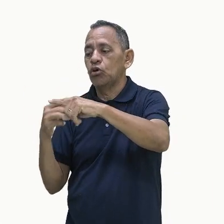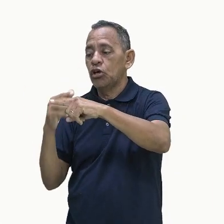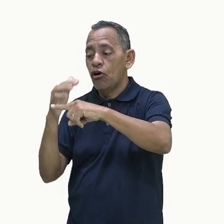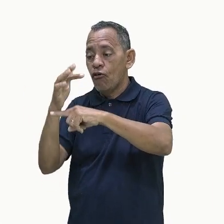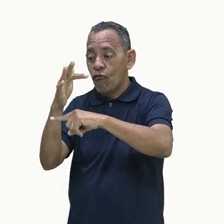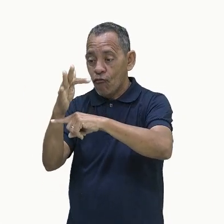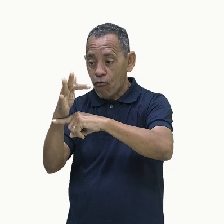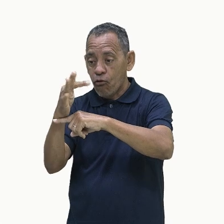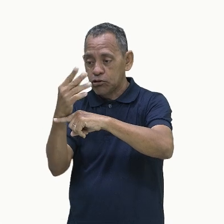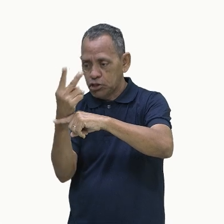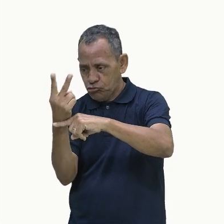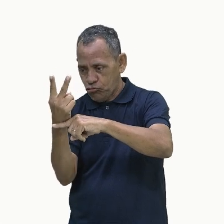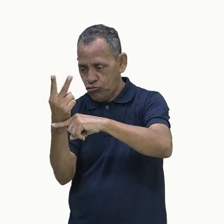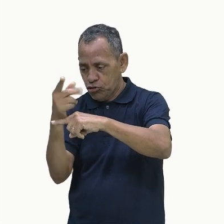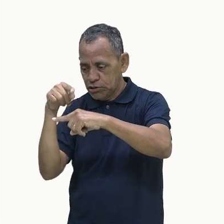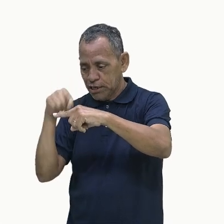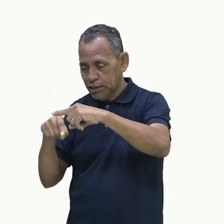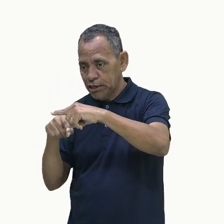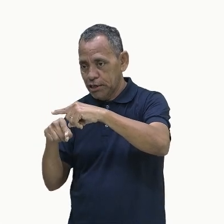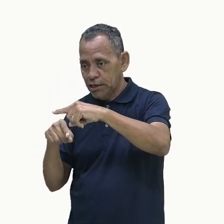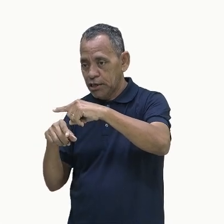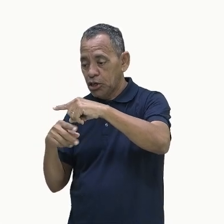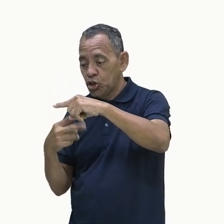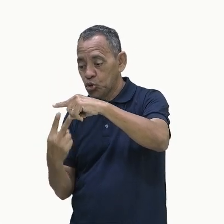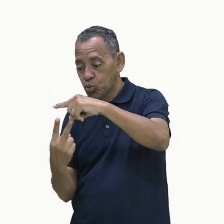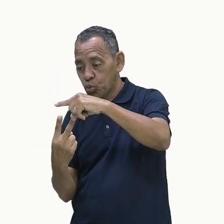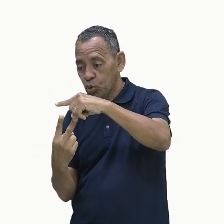será 2 vezes A.